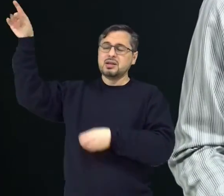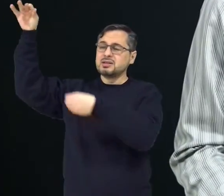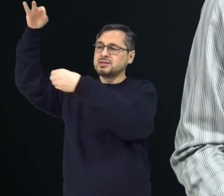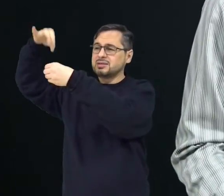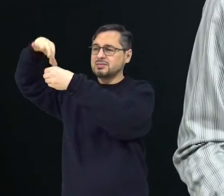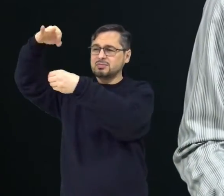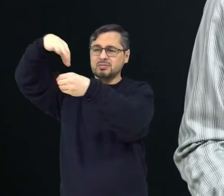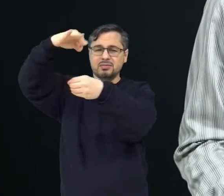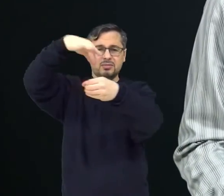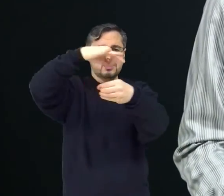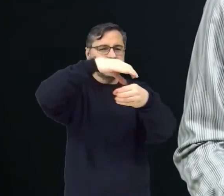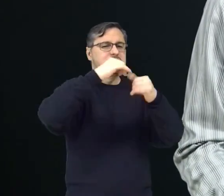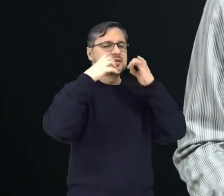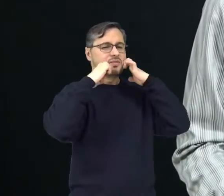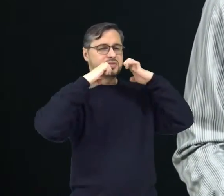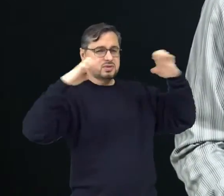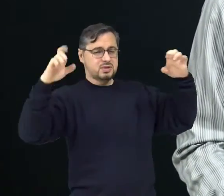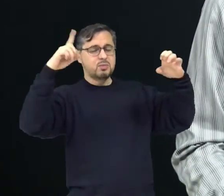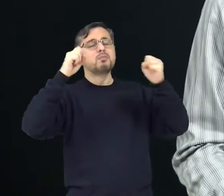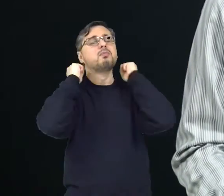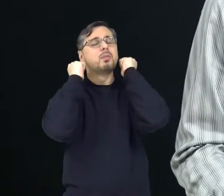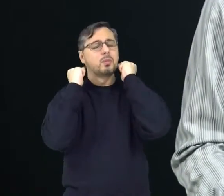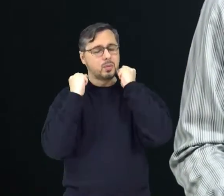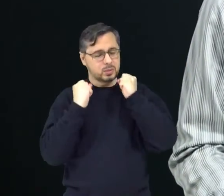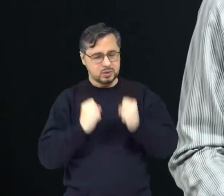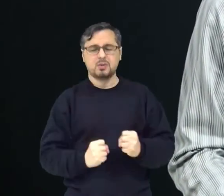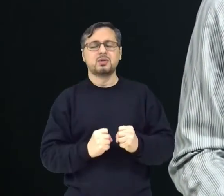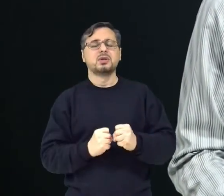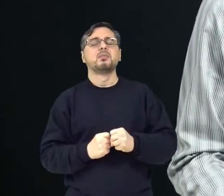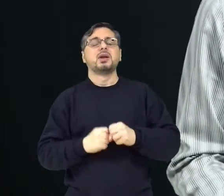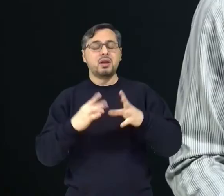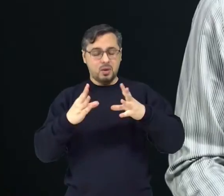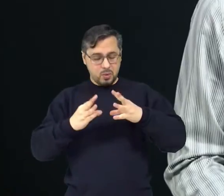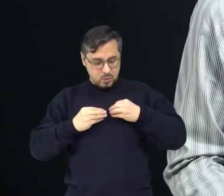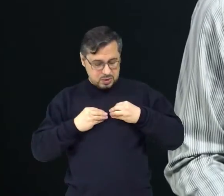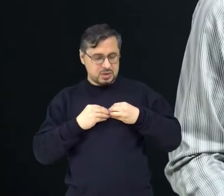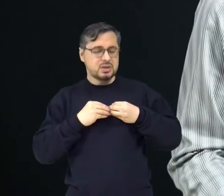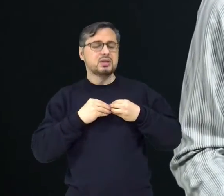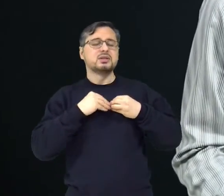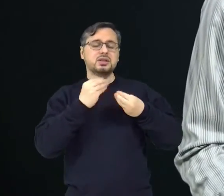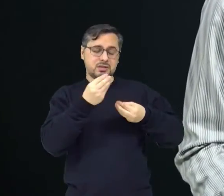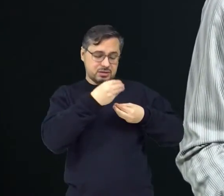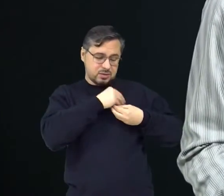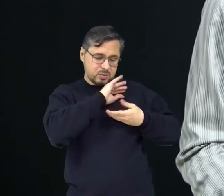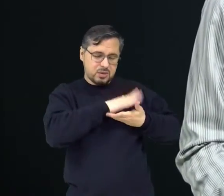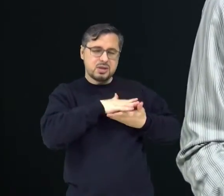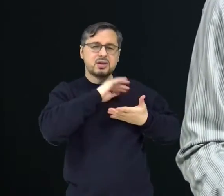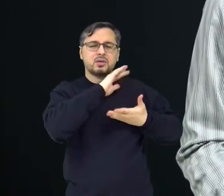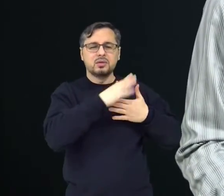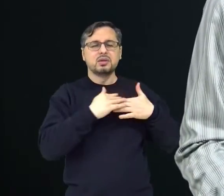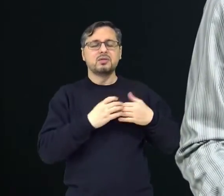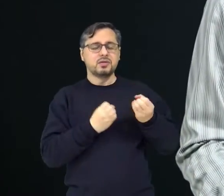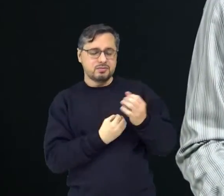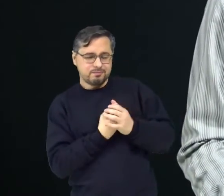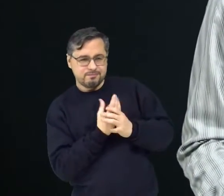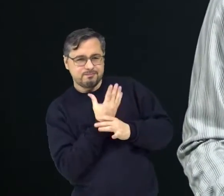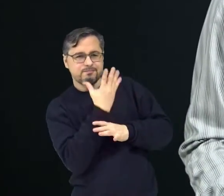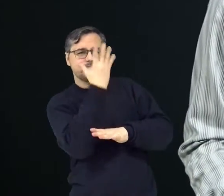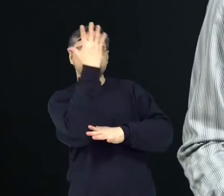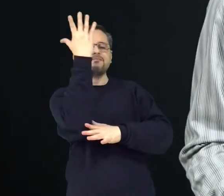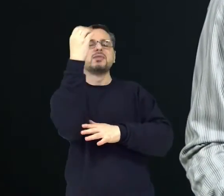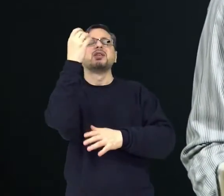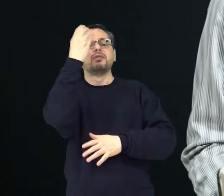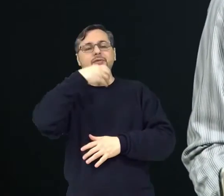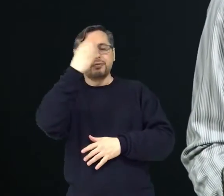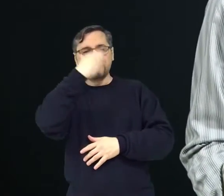do Evangelho são poderosas para acolhidas, agasalhadas no nosso coração, fazer produzir e produzir frutos